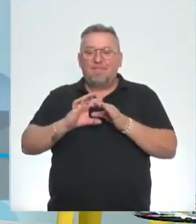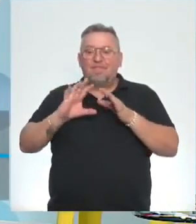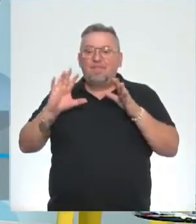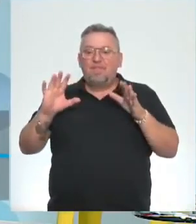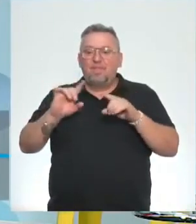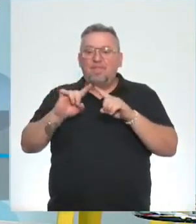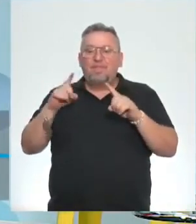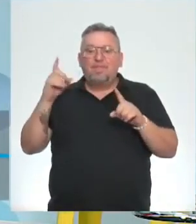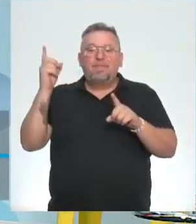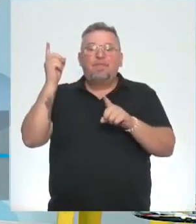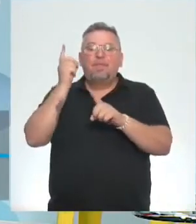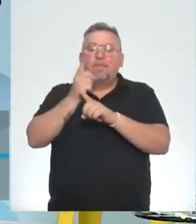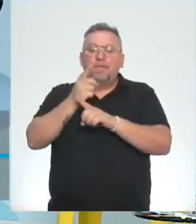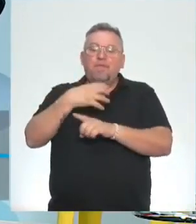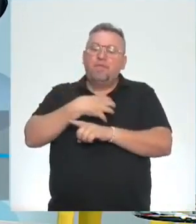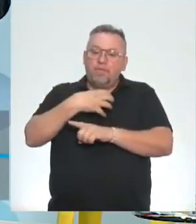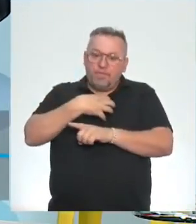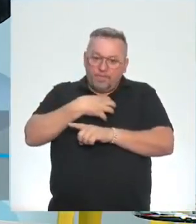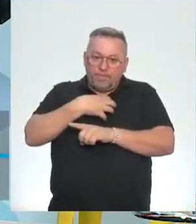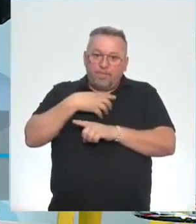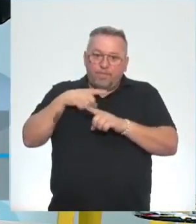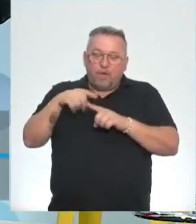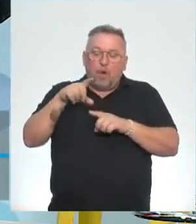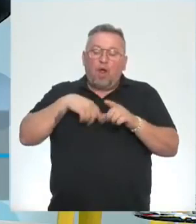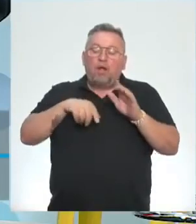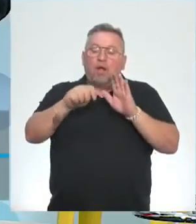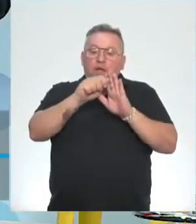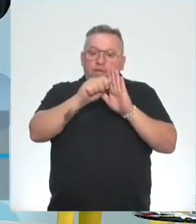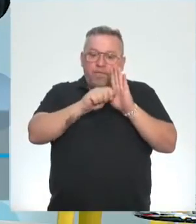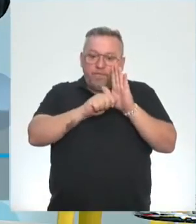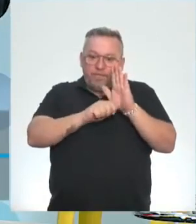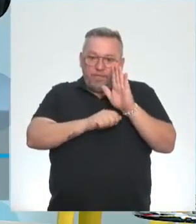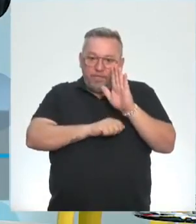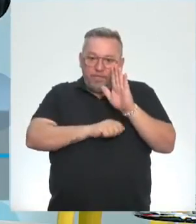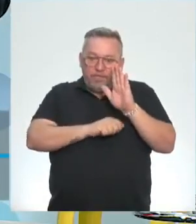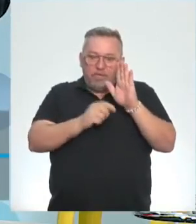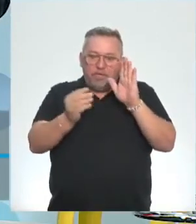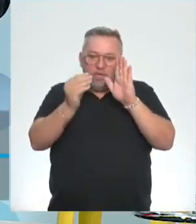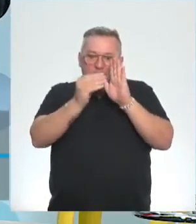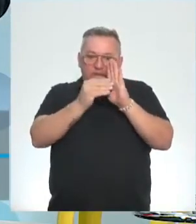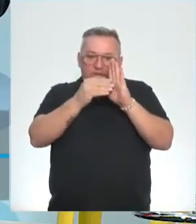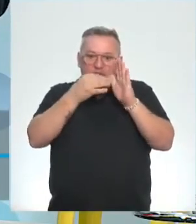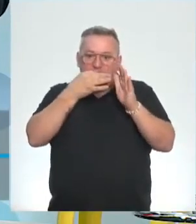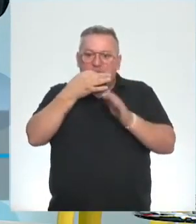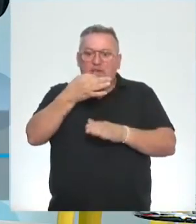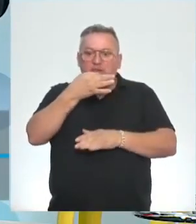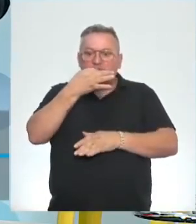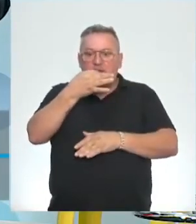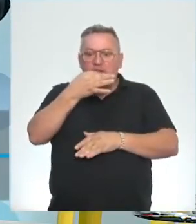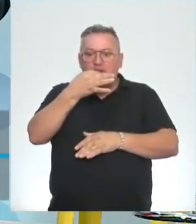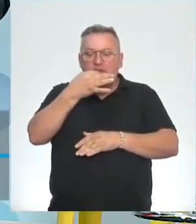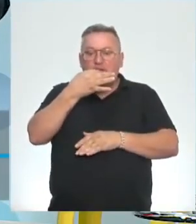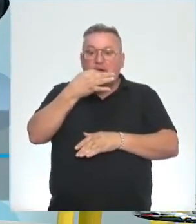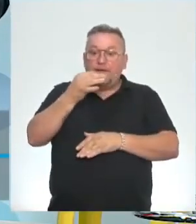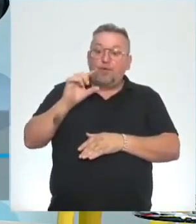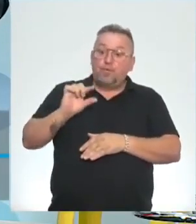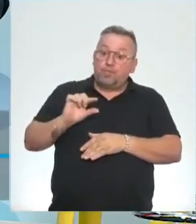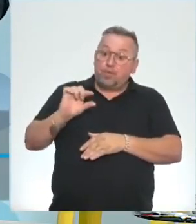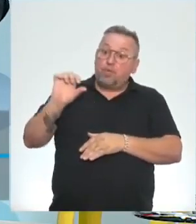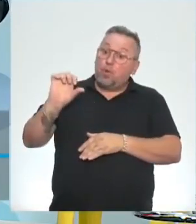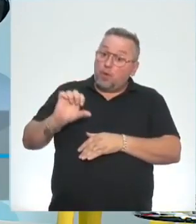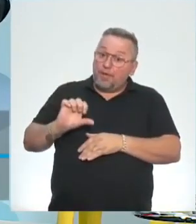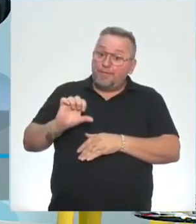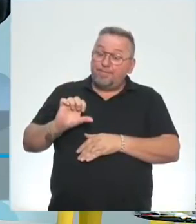para eles encontrarem os modalizadores. Então, eles poderiam ter colocado aí. Eu coloquei assim, ó. Acho, mas acho pouco ruim, um pouco